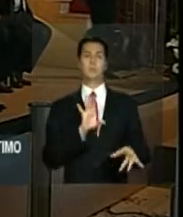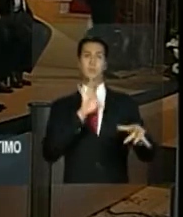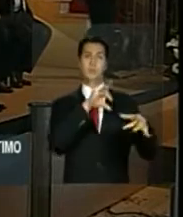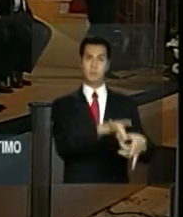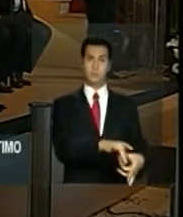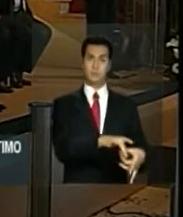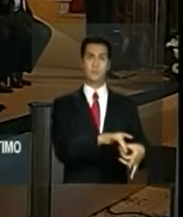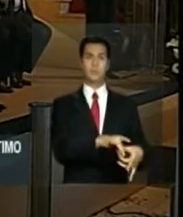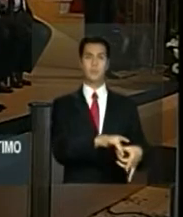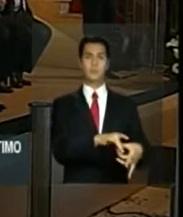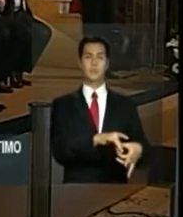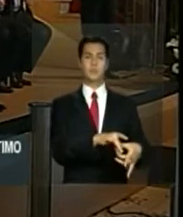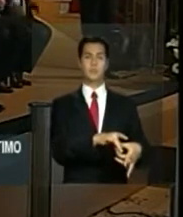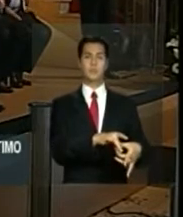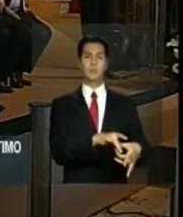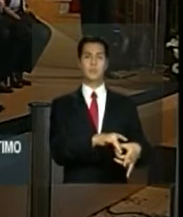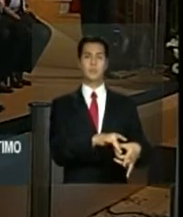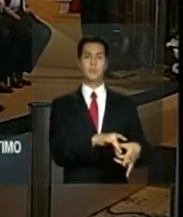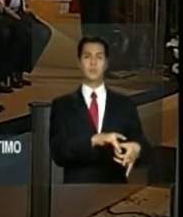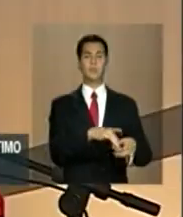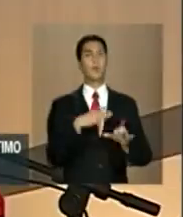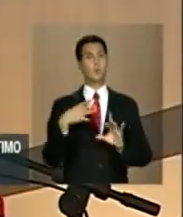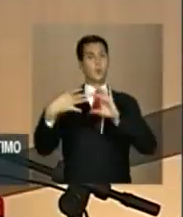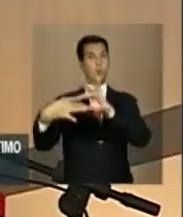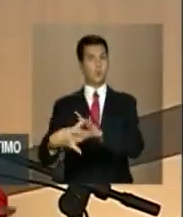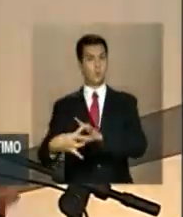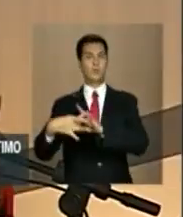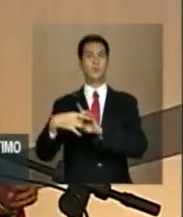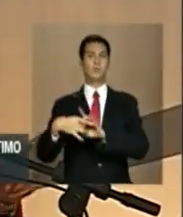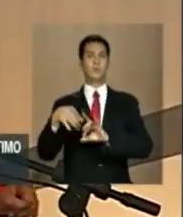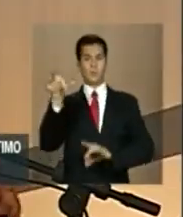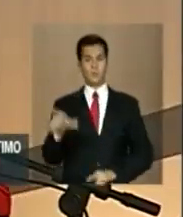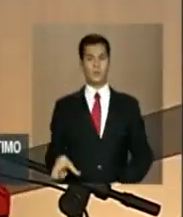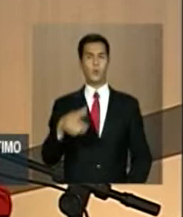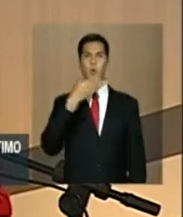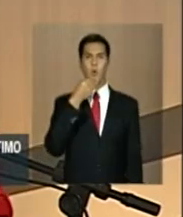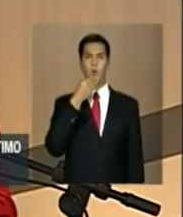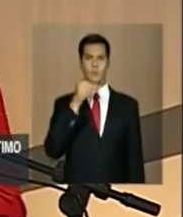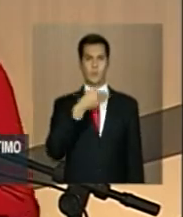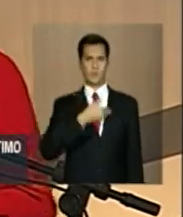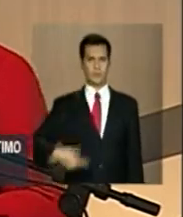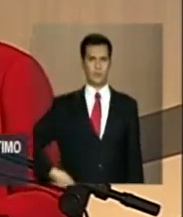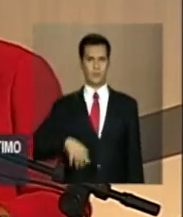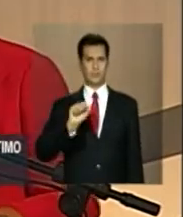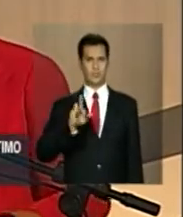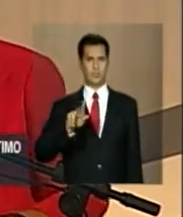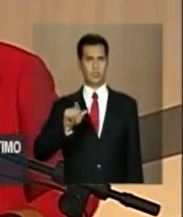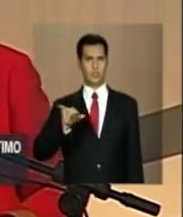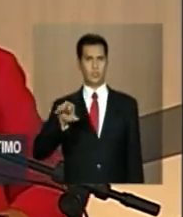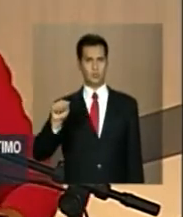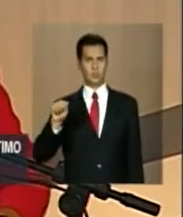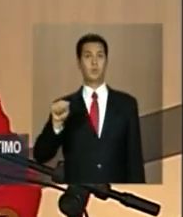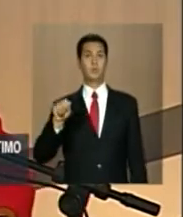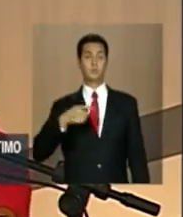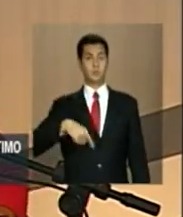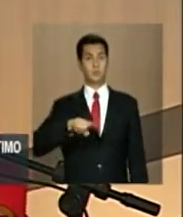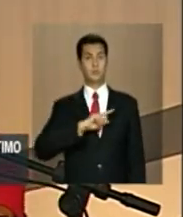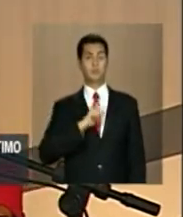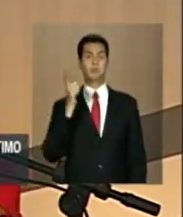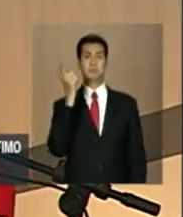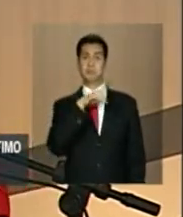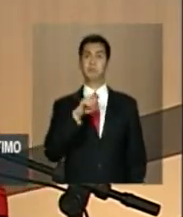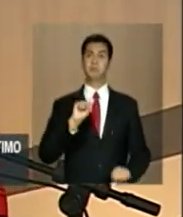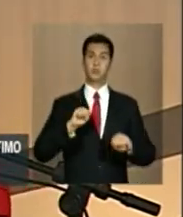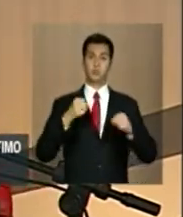do Sérgio e do Pezão. E isso significou que nós fortalecemos o nosso mercado